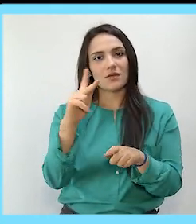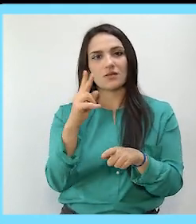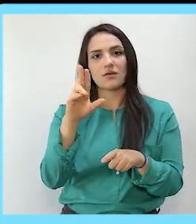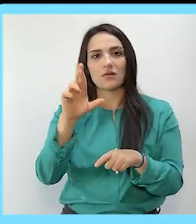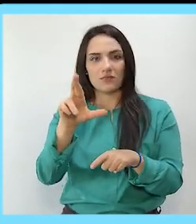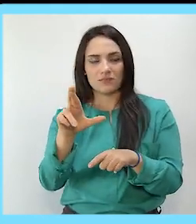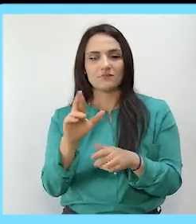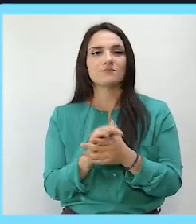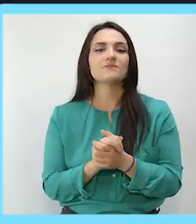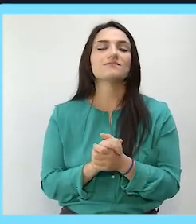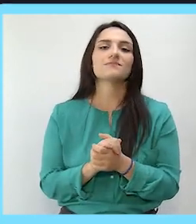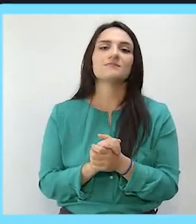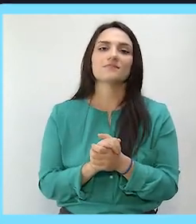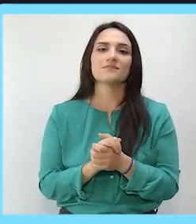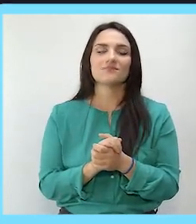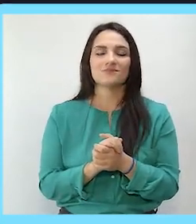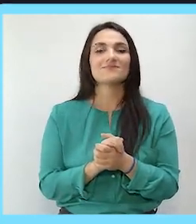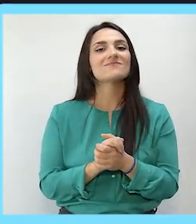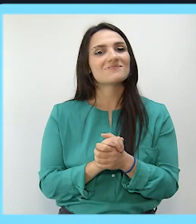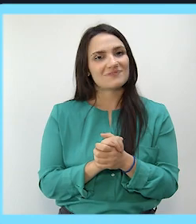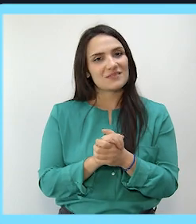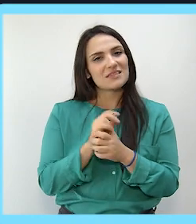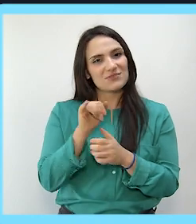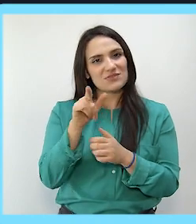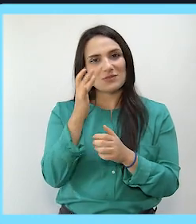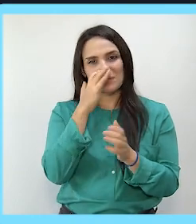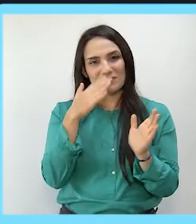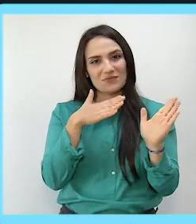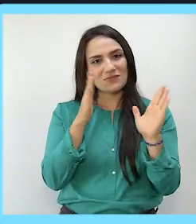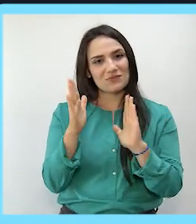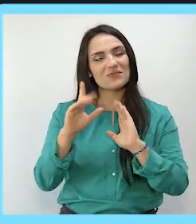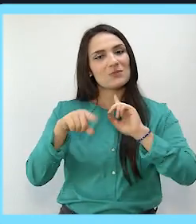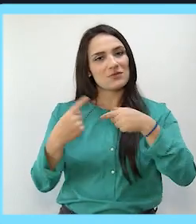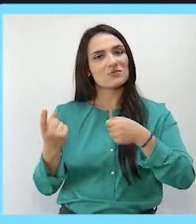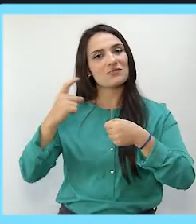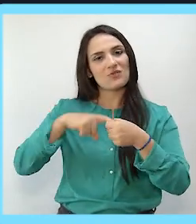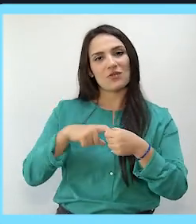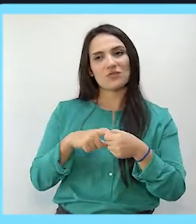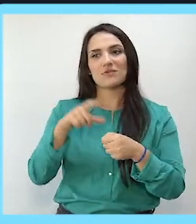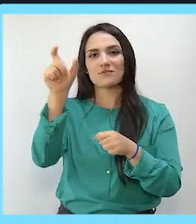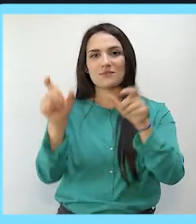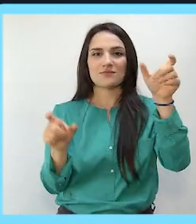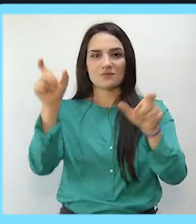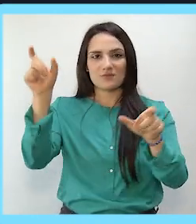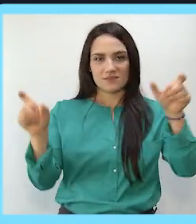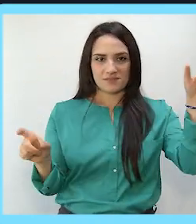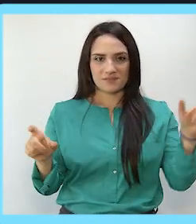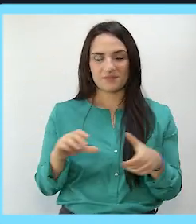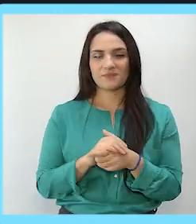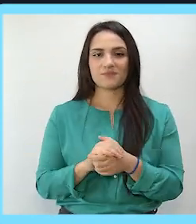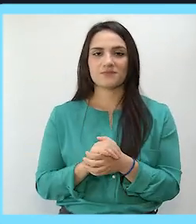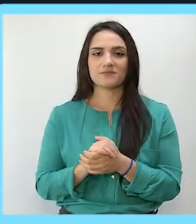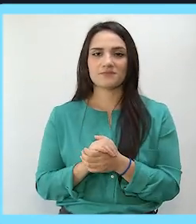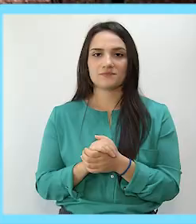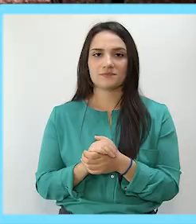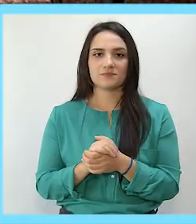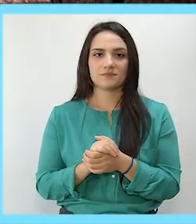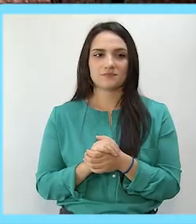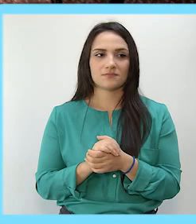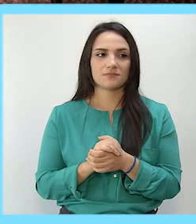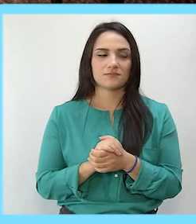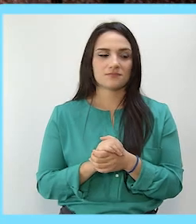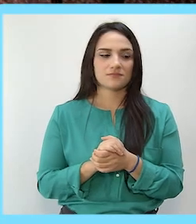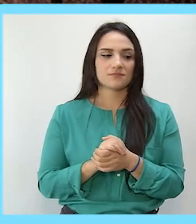Assembleia Legislativa, obrigado, viu? Tá certo. E você que nos acompanha, obrigado. Até a próxima oportunidade com o programa Personalidades.